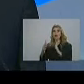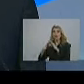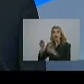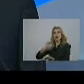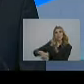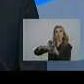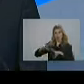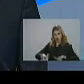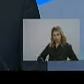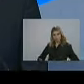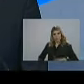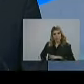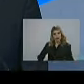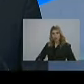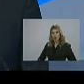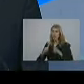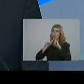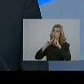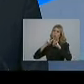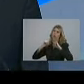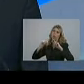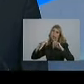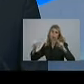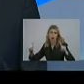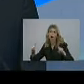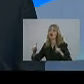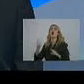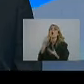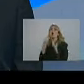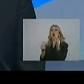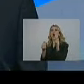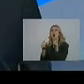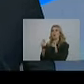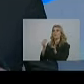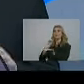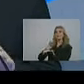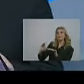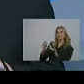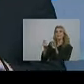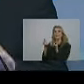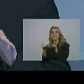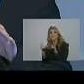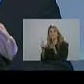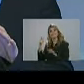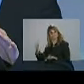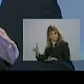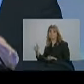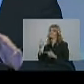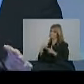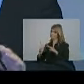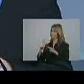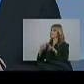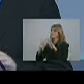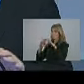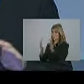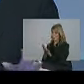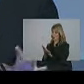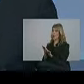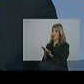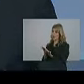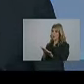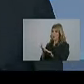em casa. Reclamaram muito dos recursos de custeio. O programa da escola do amanhã é bom e